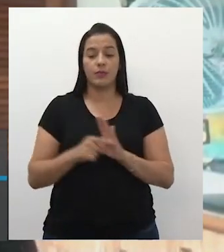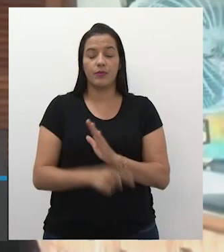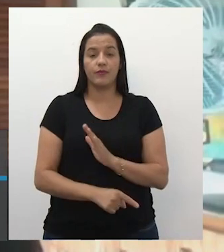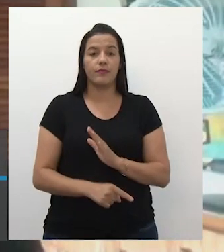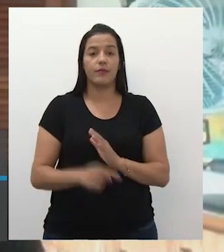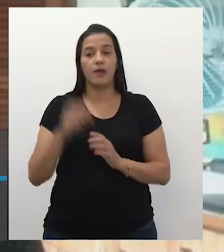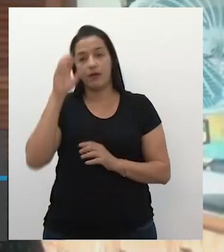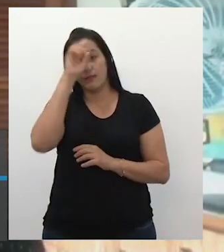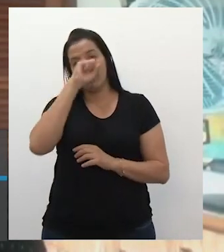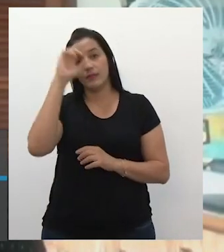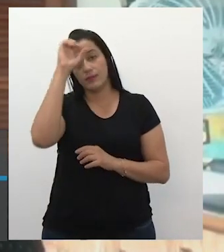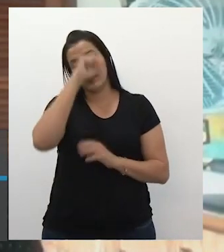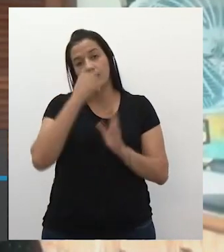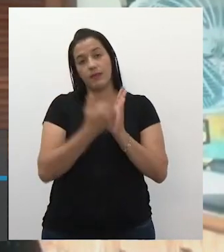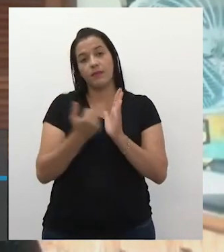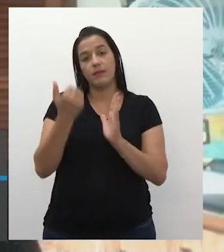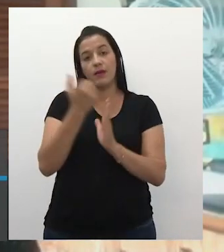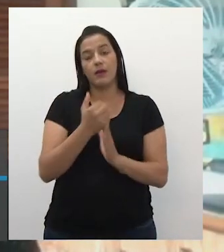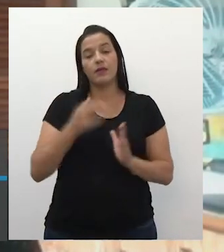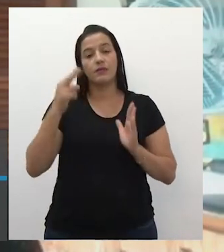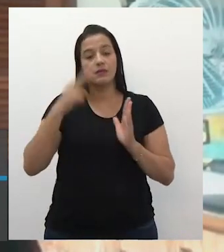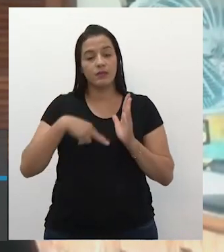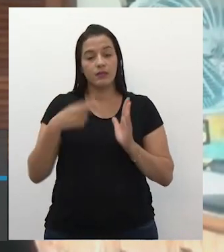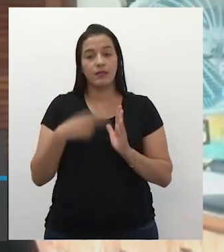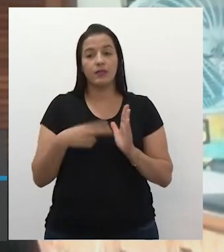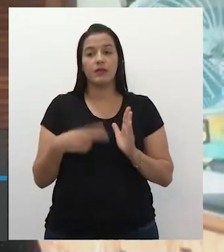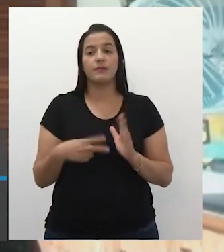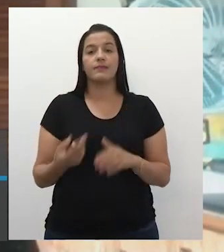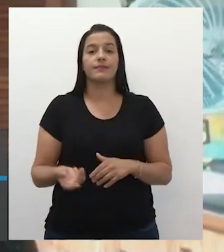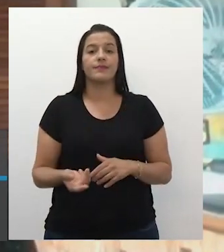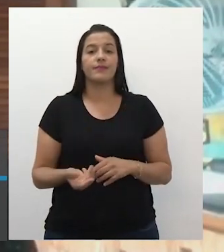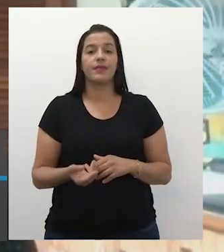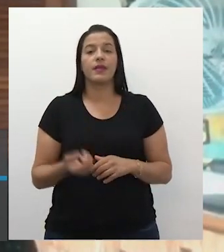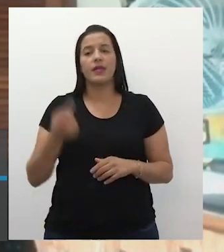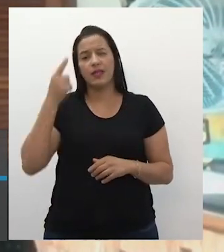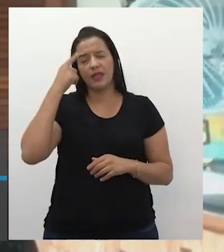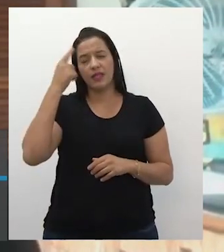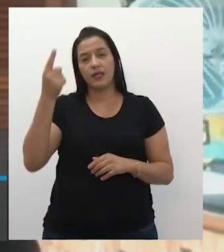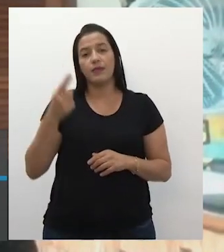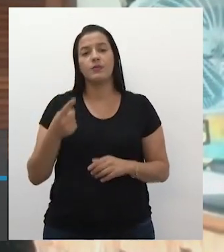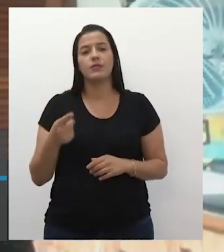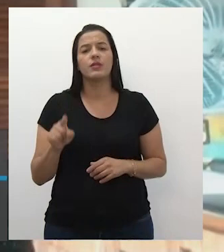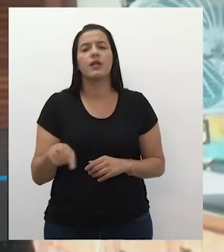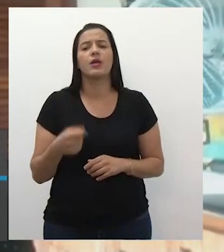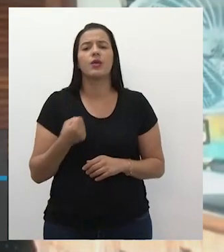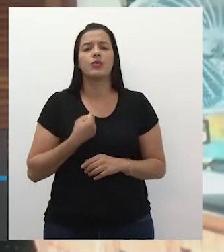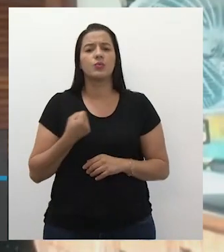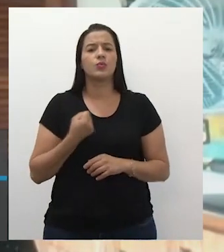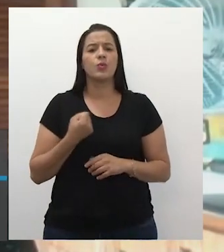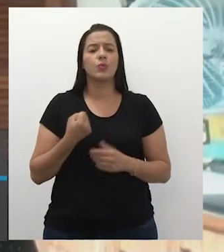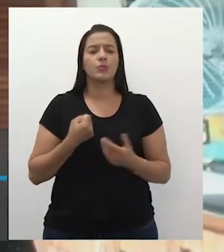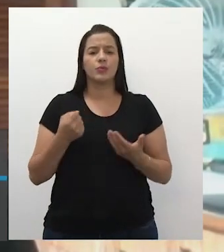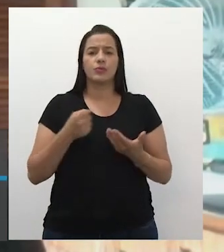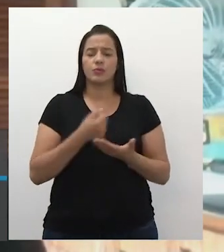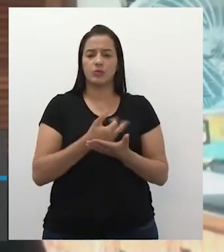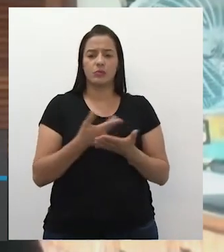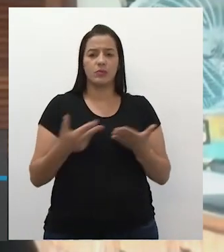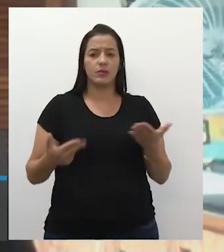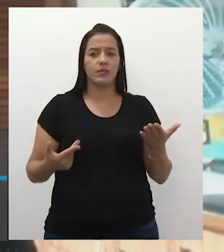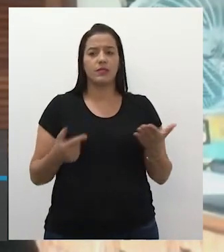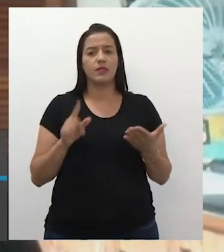pouquinho, ler um pouquinho sobre essas pesquisas. Lembrem-se dos números que eu passei para vocês. Esses números foram coletados